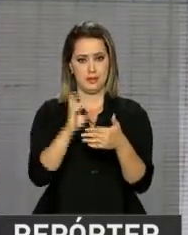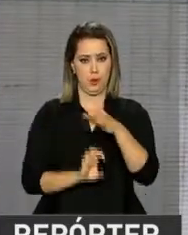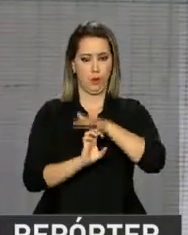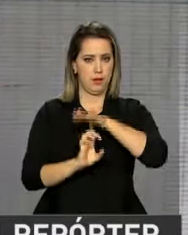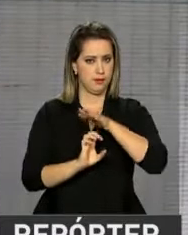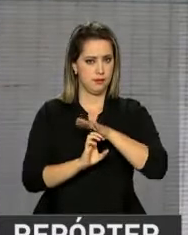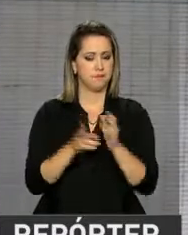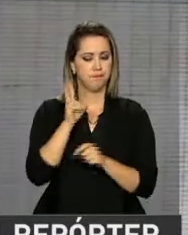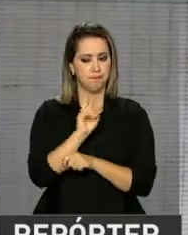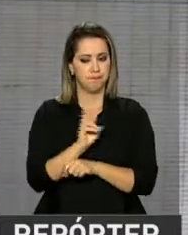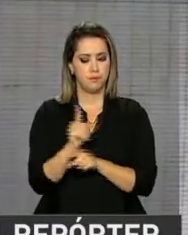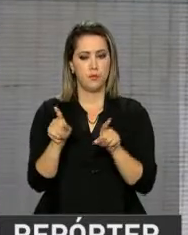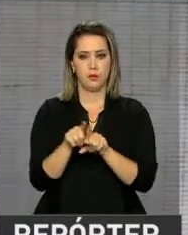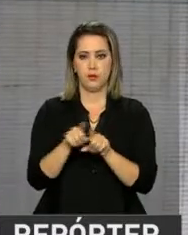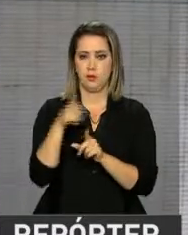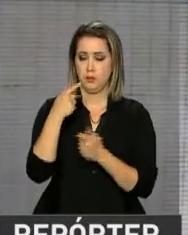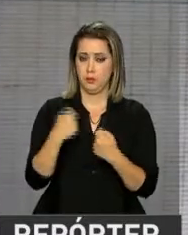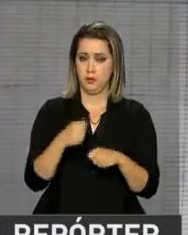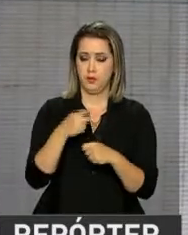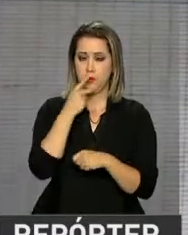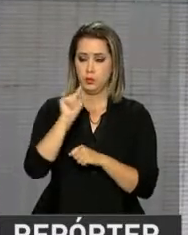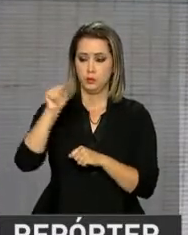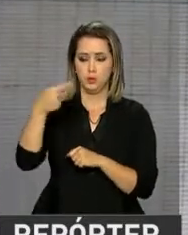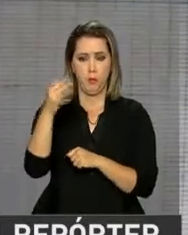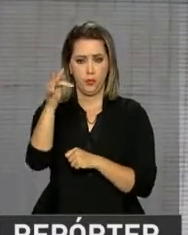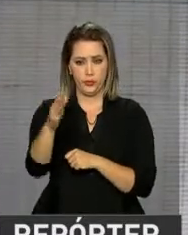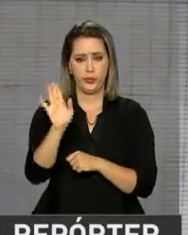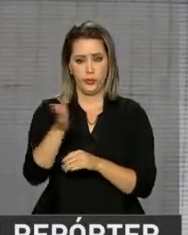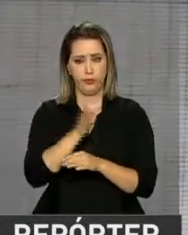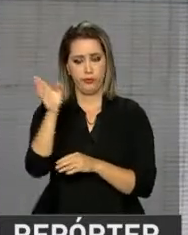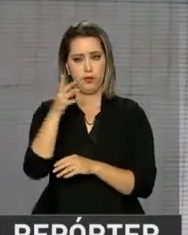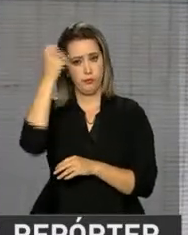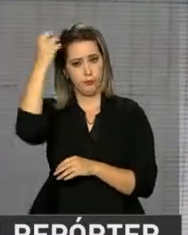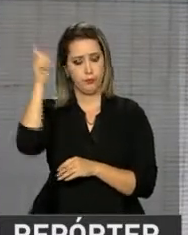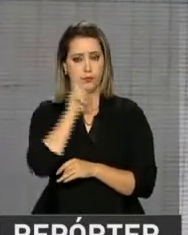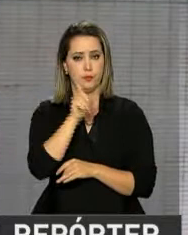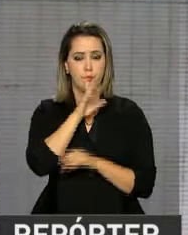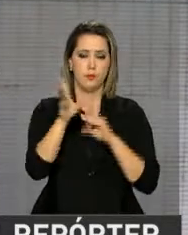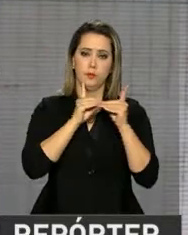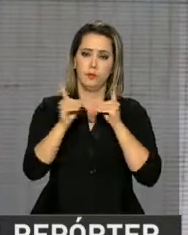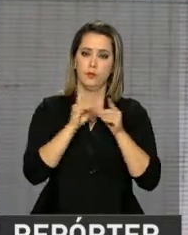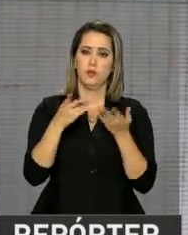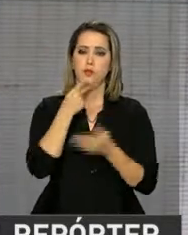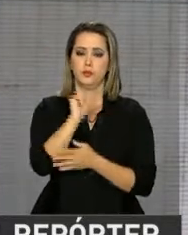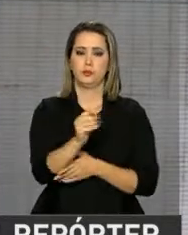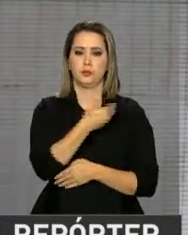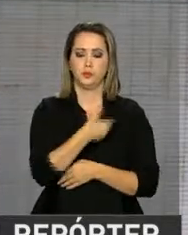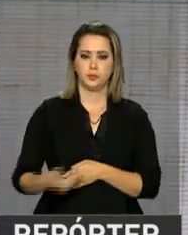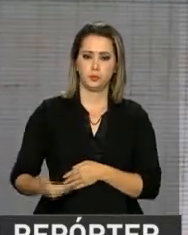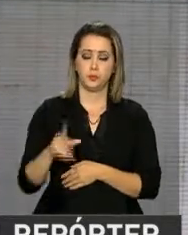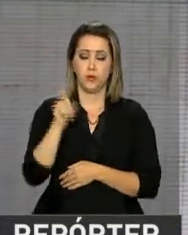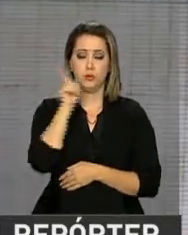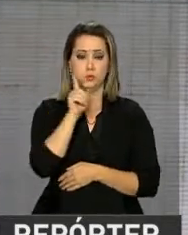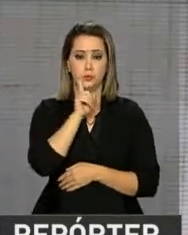análise o ministro disse ainda que deve ir aos estados unidos nos próximos dias para discutir o assunto e afirmou que o mercado norte